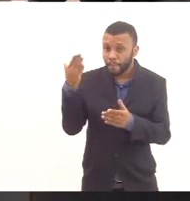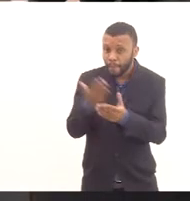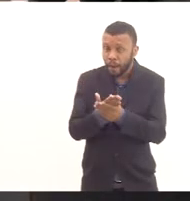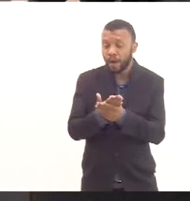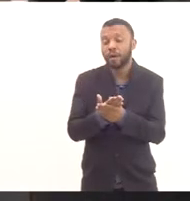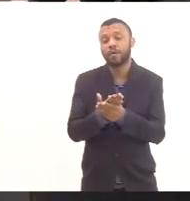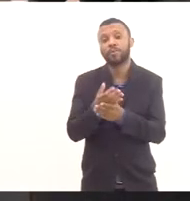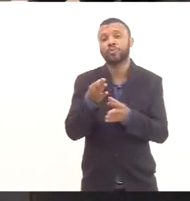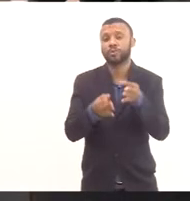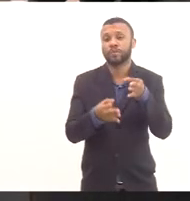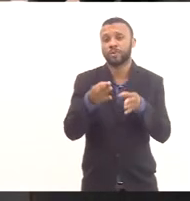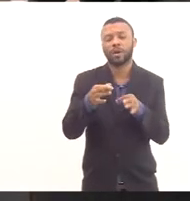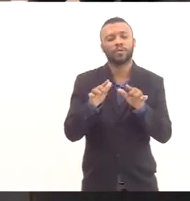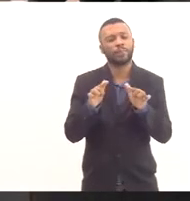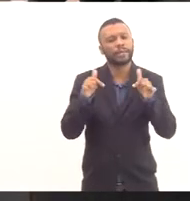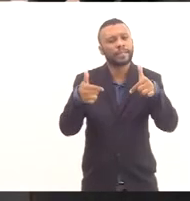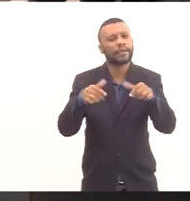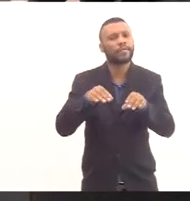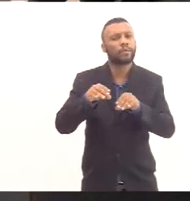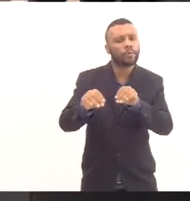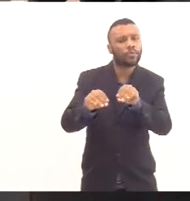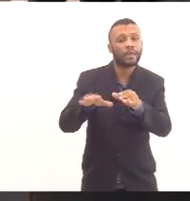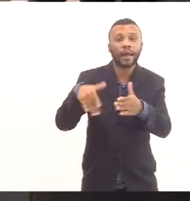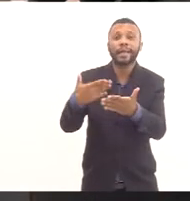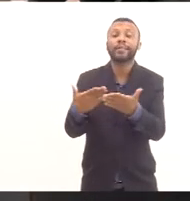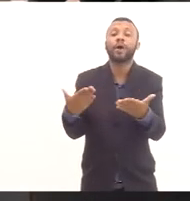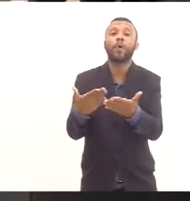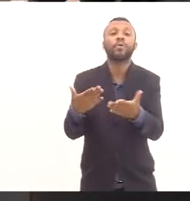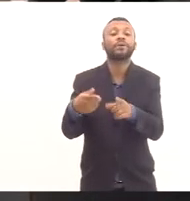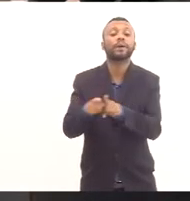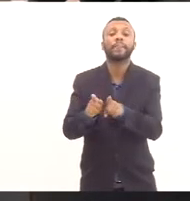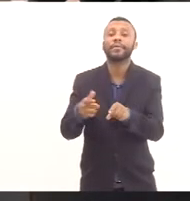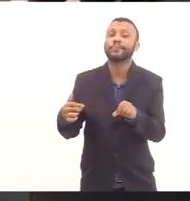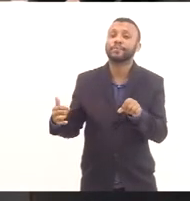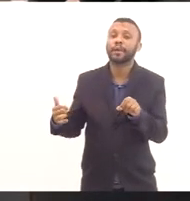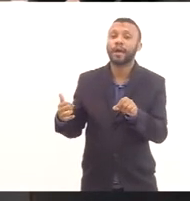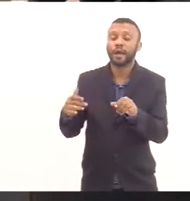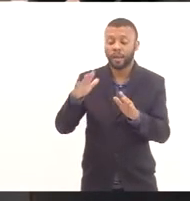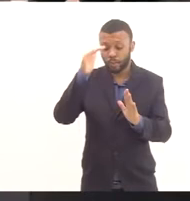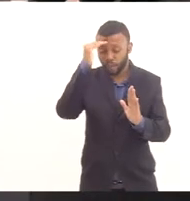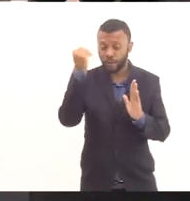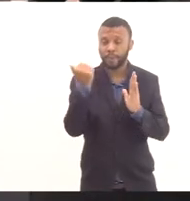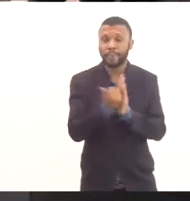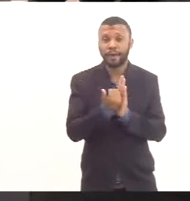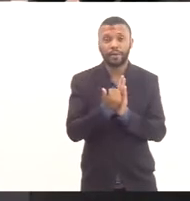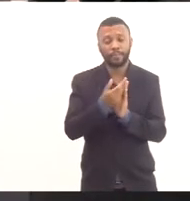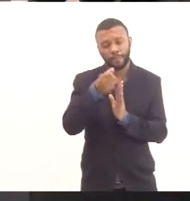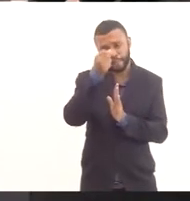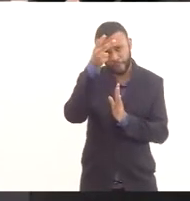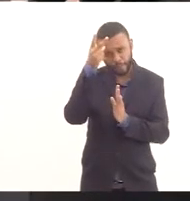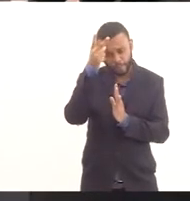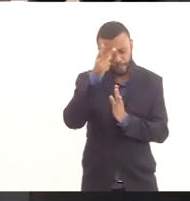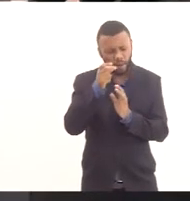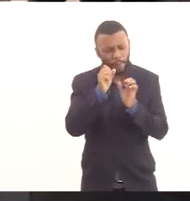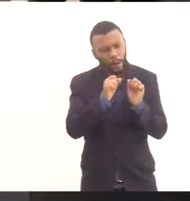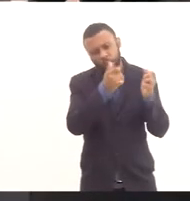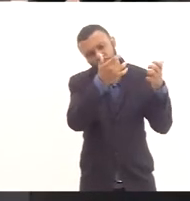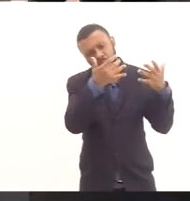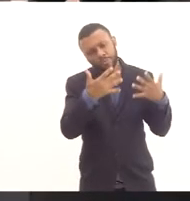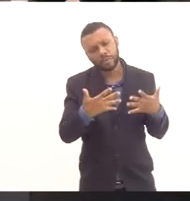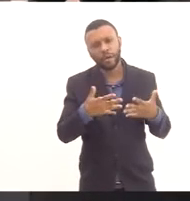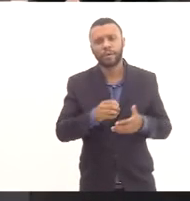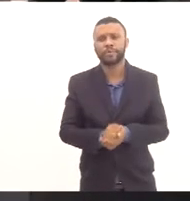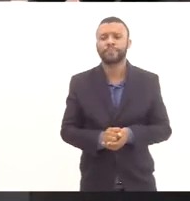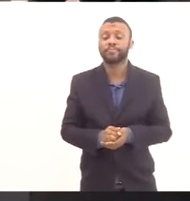intervenção específica e alguns que até hoje também não foi cumprido pela prefeitura conferência podia na